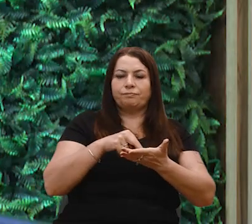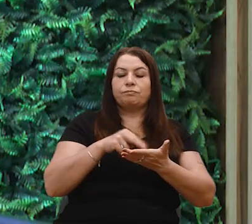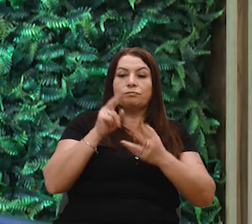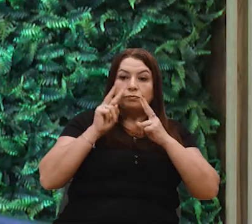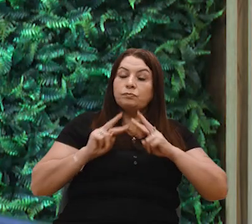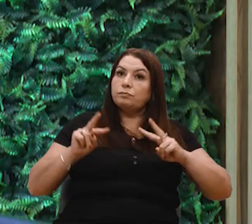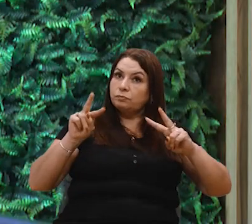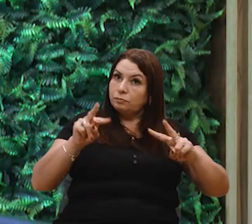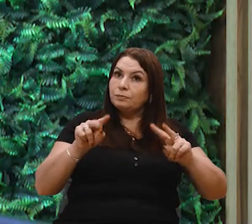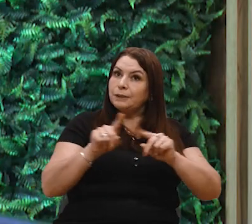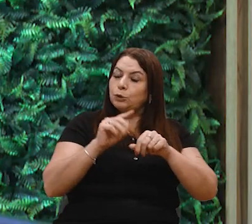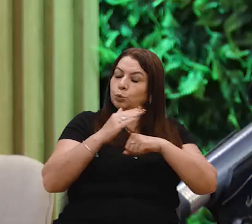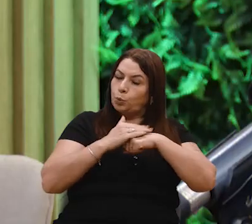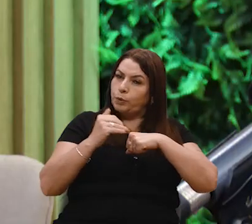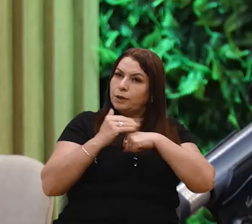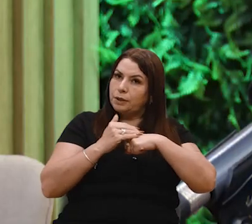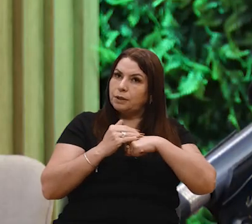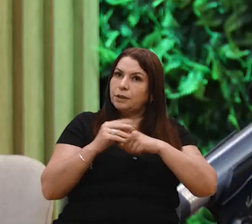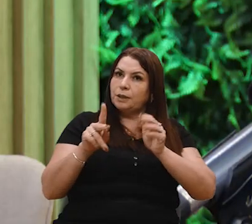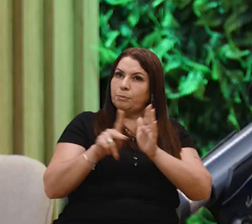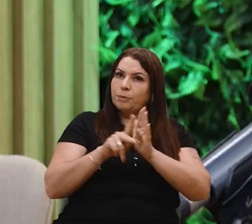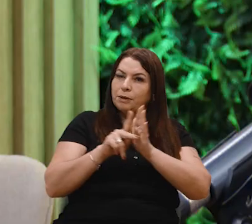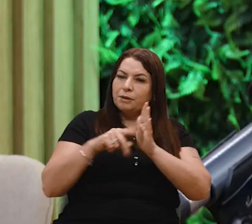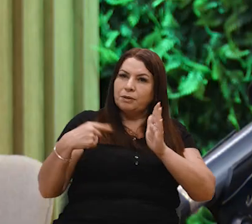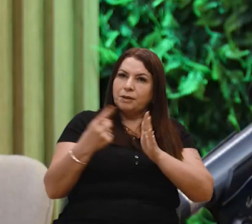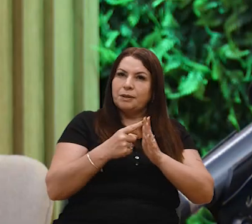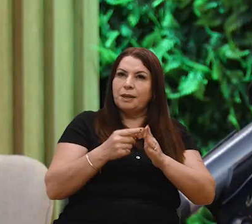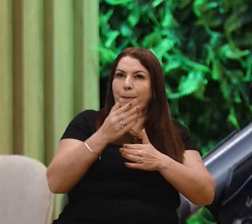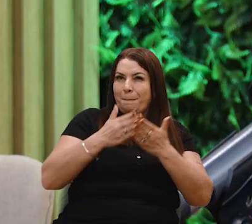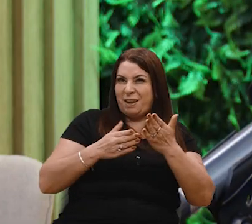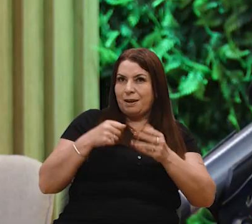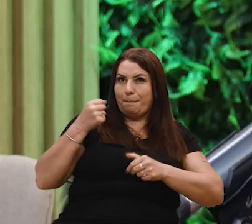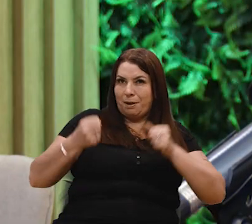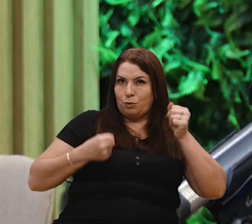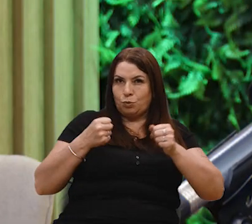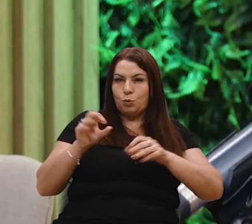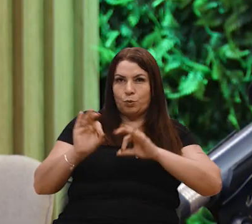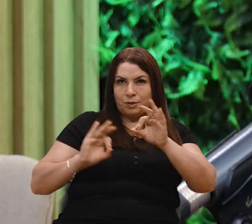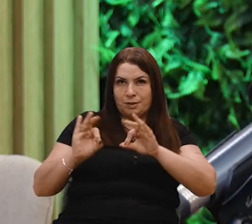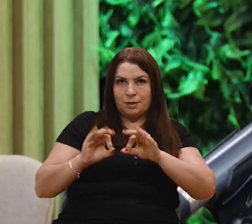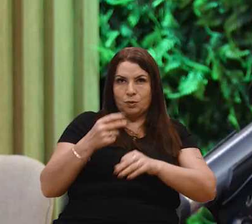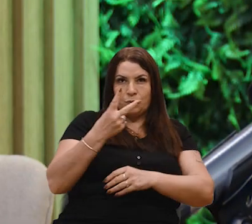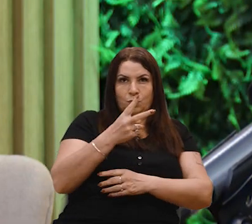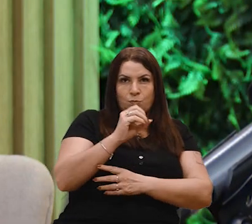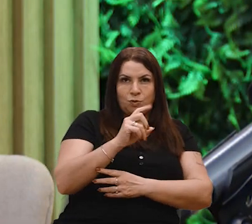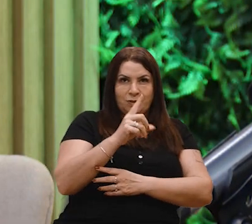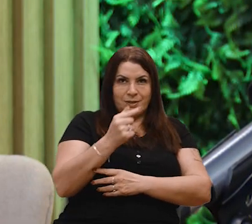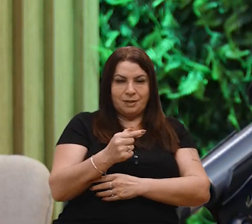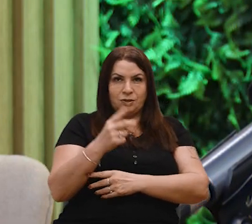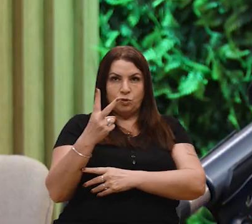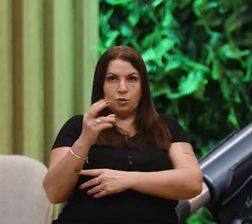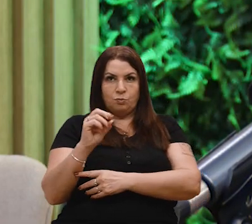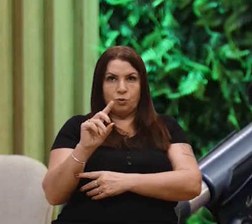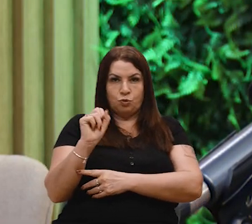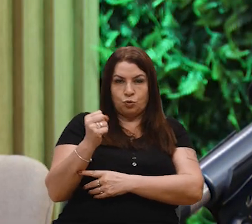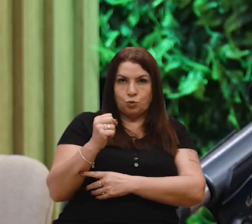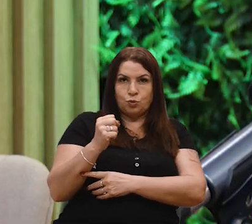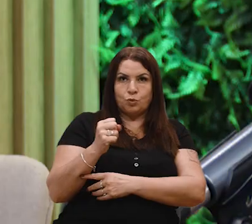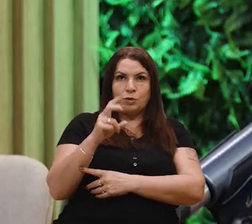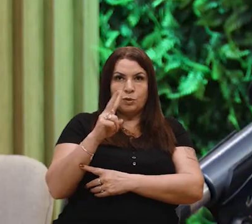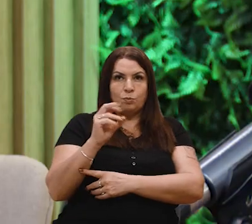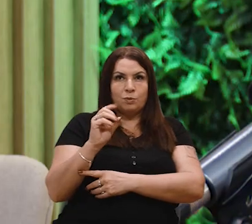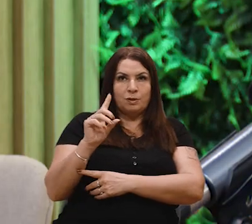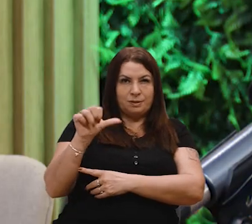muito a nossa realidade Tem aqui. que se ter um olhar, né, com carinho. A própria meia maratona de Caxias do Sul, eu organizei as edições de 2017,